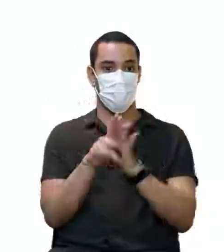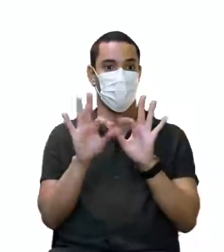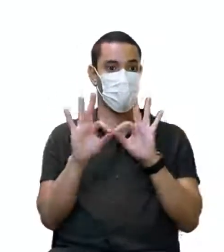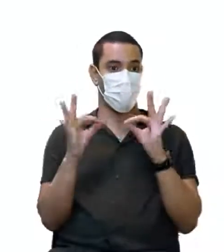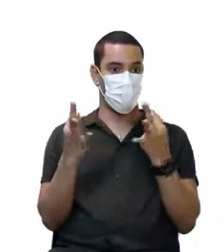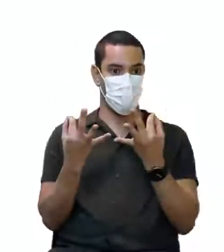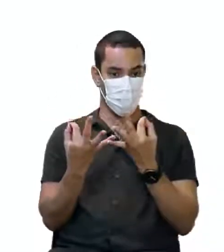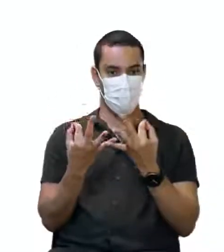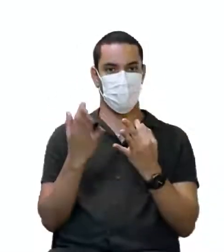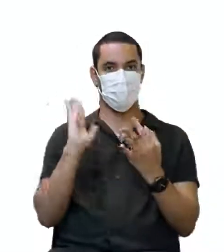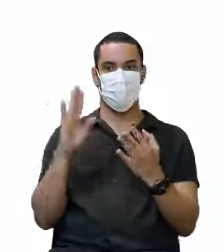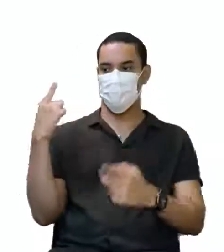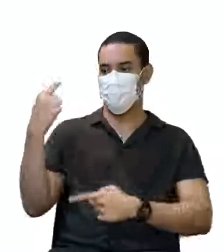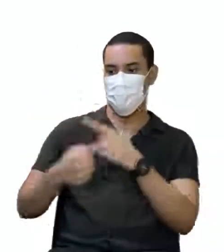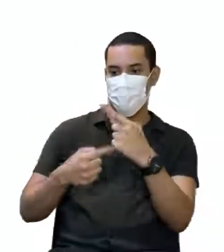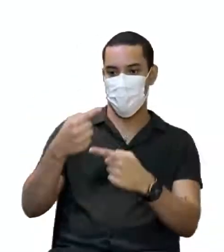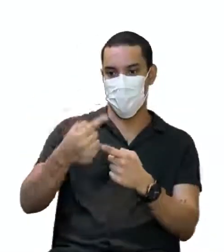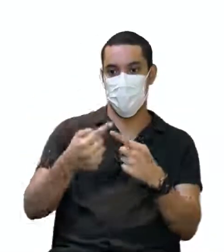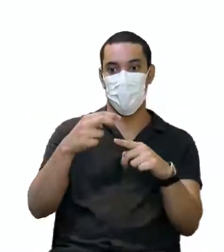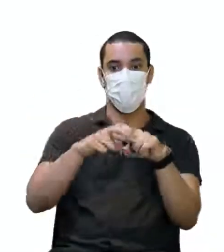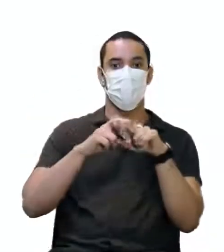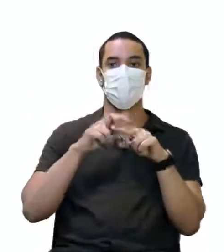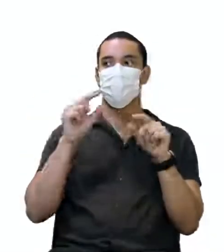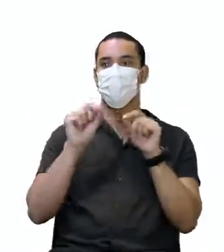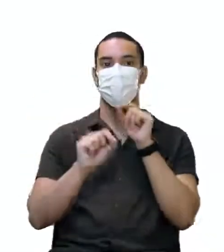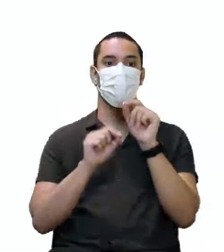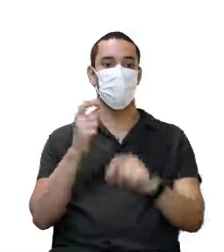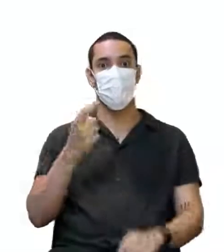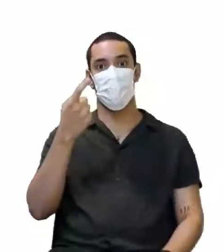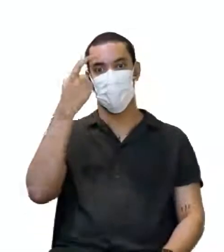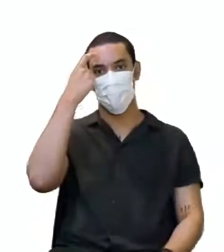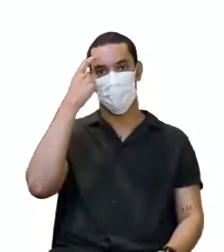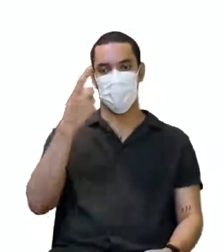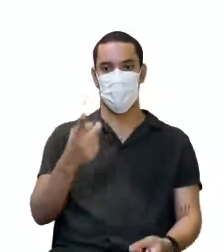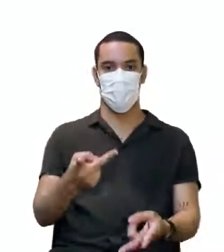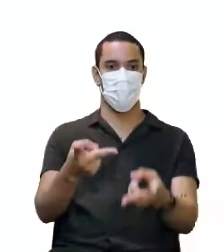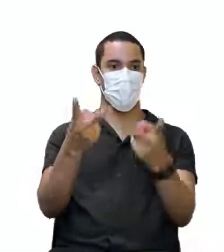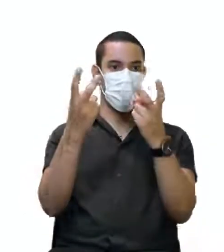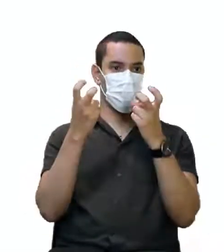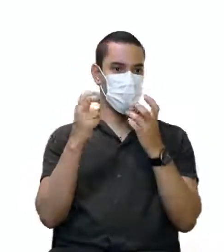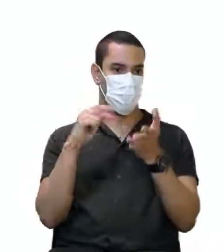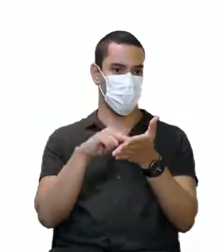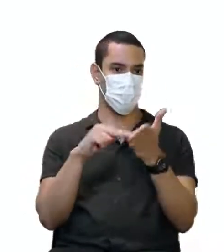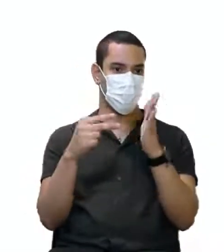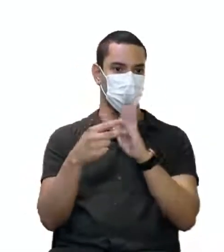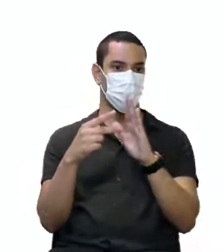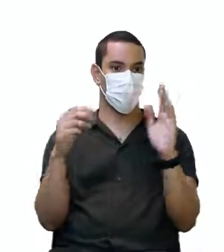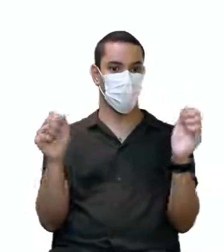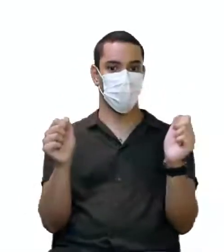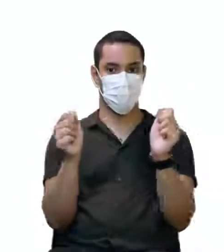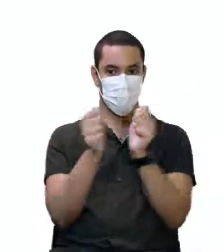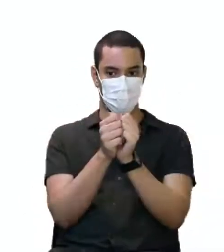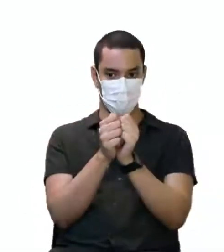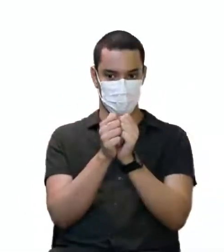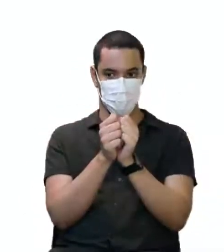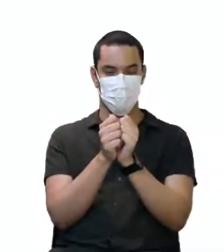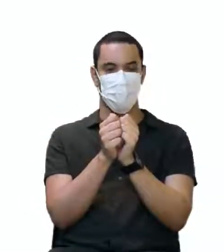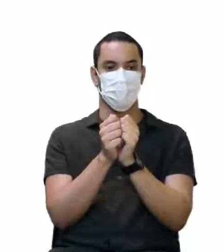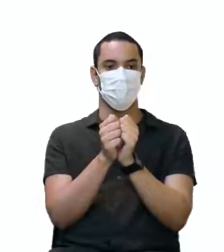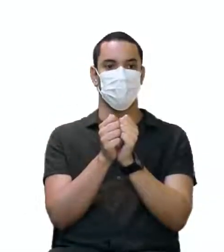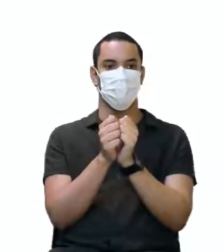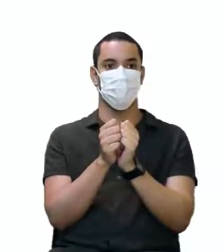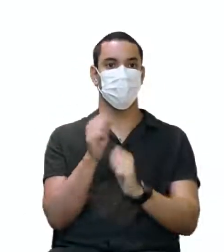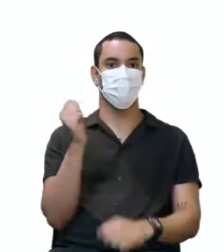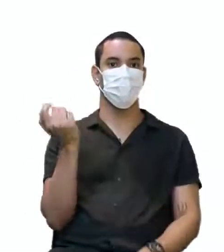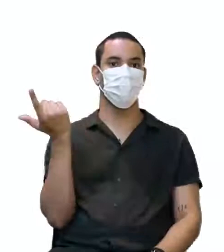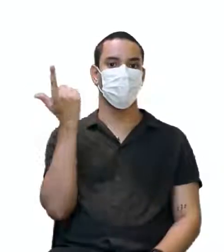familiares deles. E aí, eles perceberam que, estando juntos,